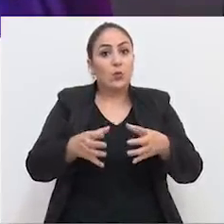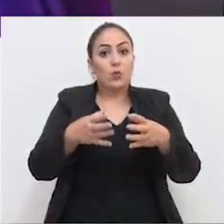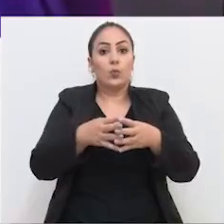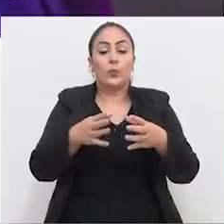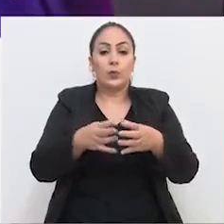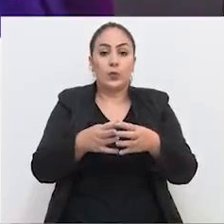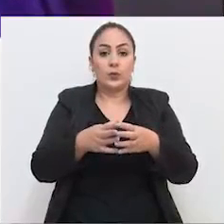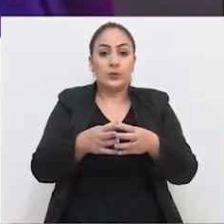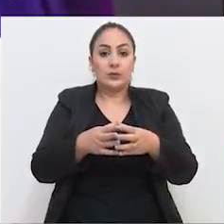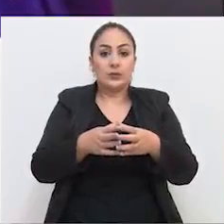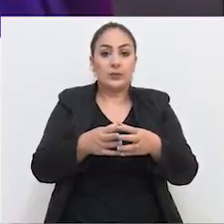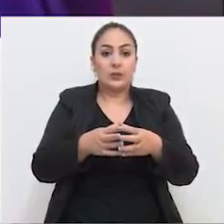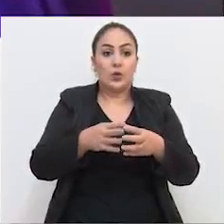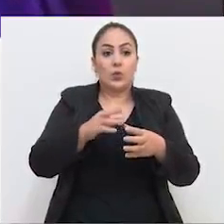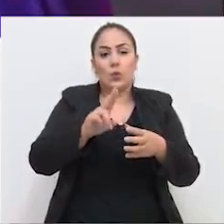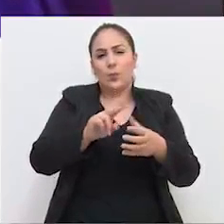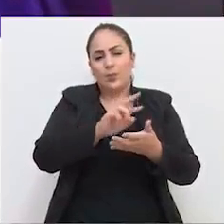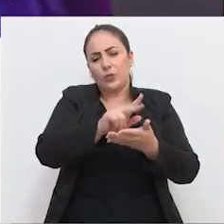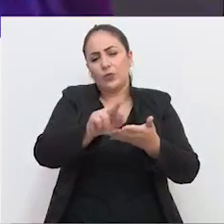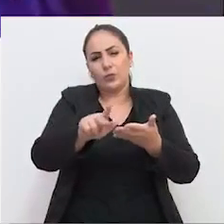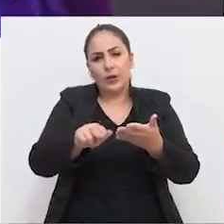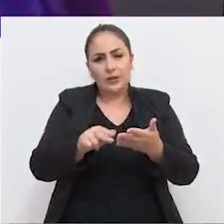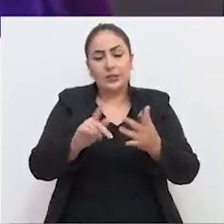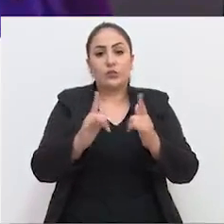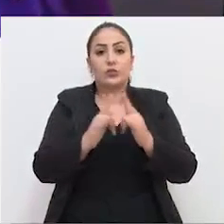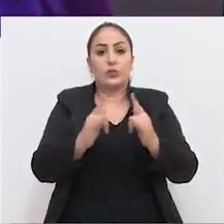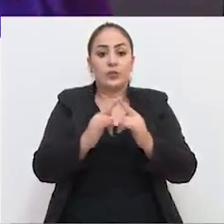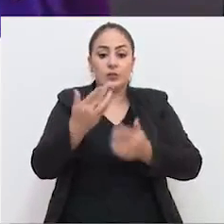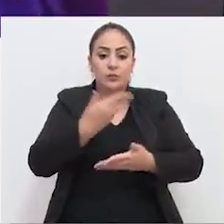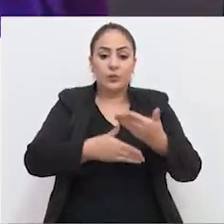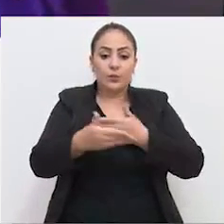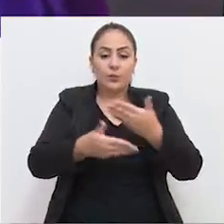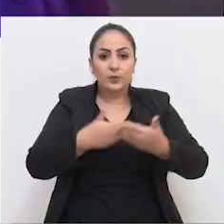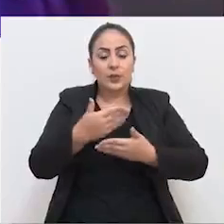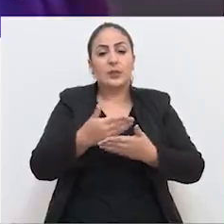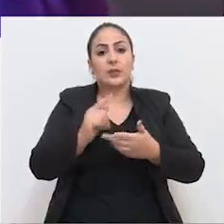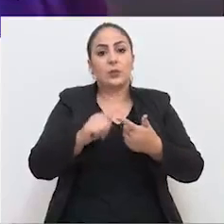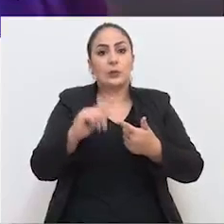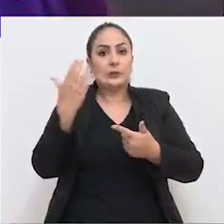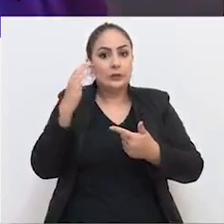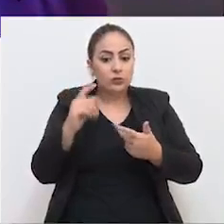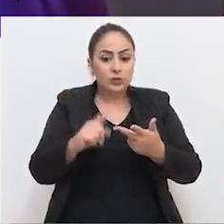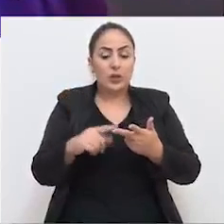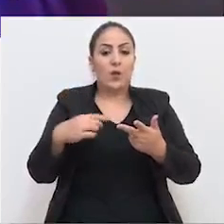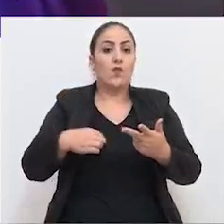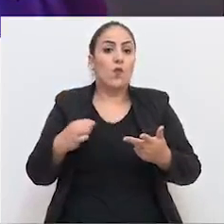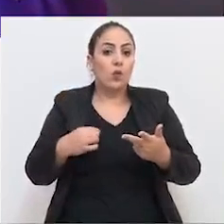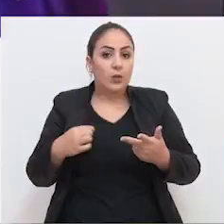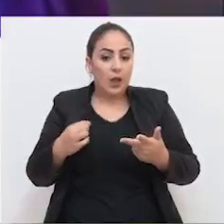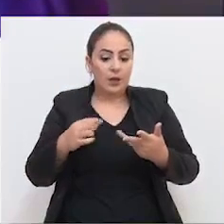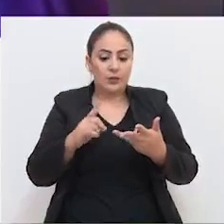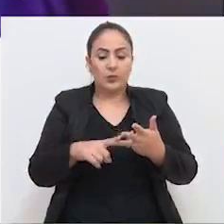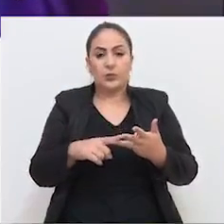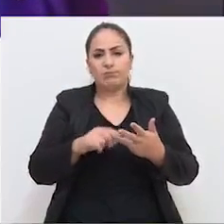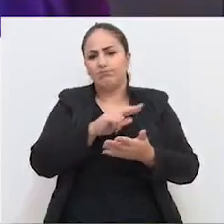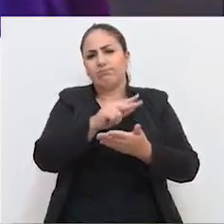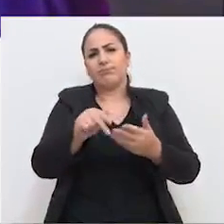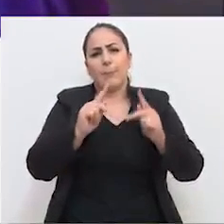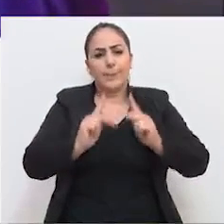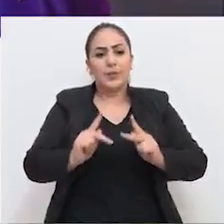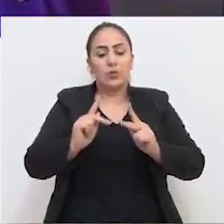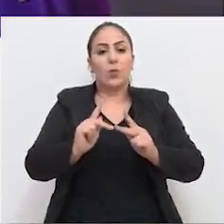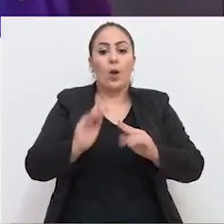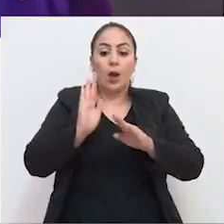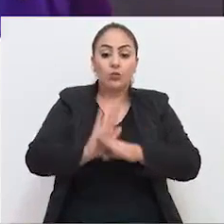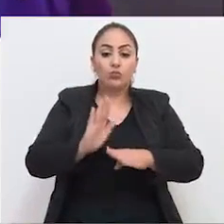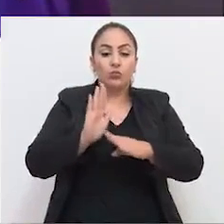da CEPLAG, do DE, de todos aqueles que se envolveram, de cientistas, de voluntários, tantas pessoas